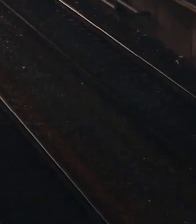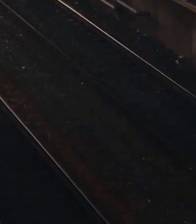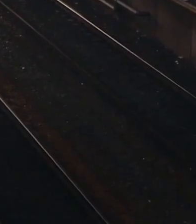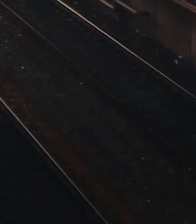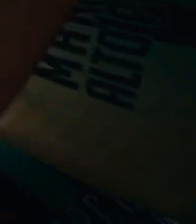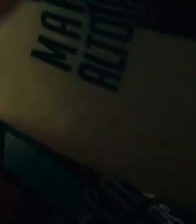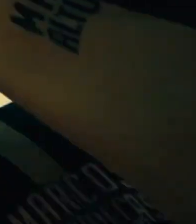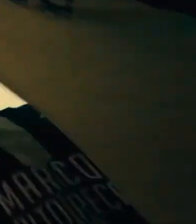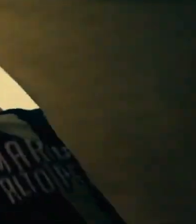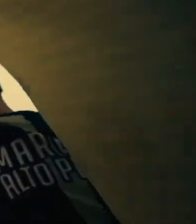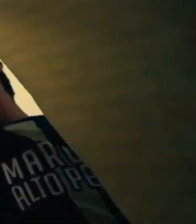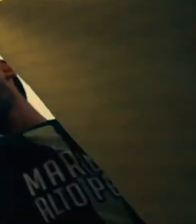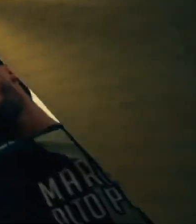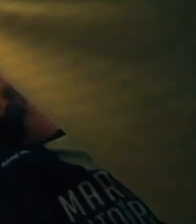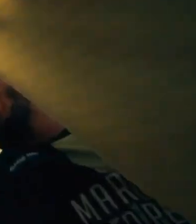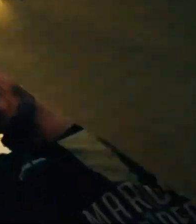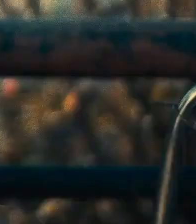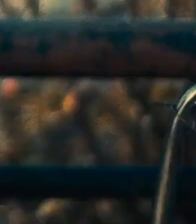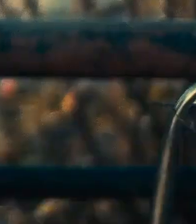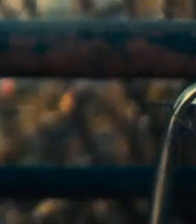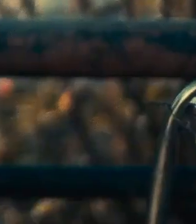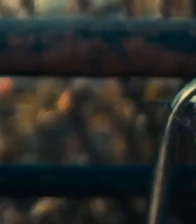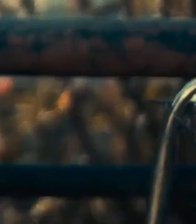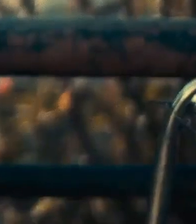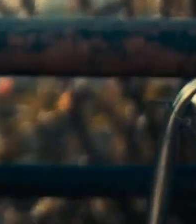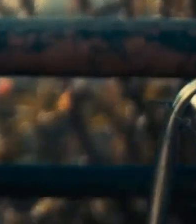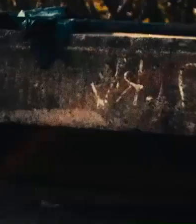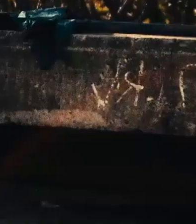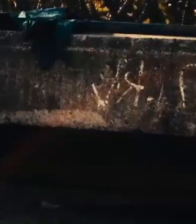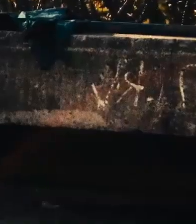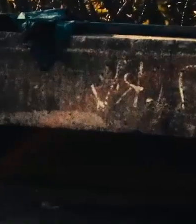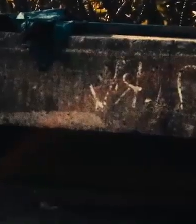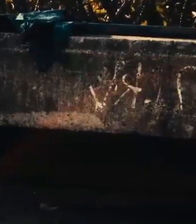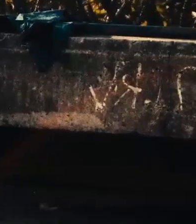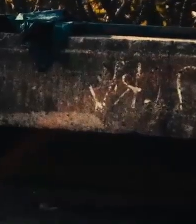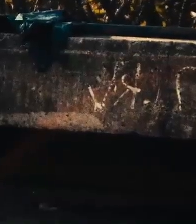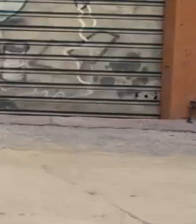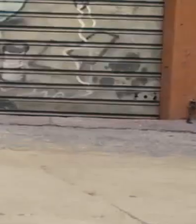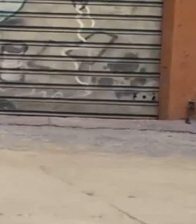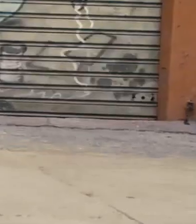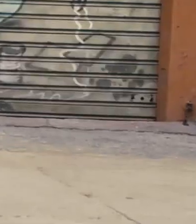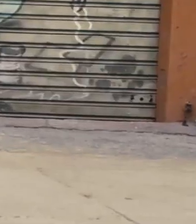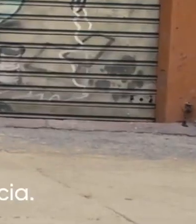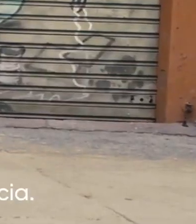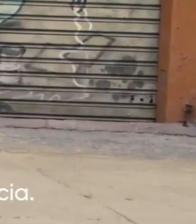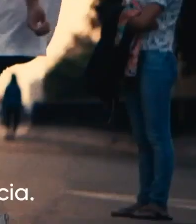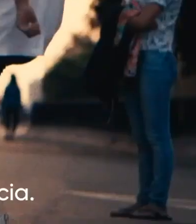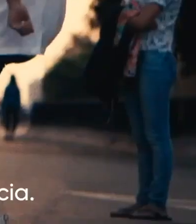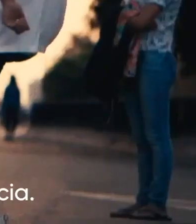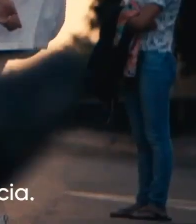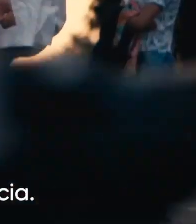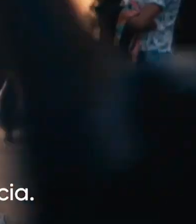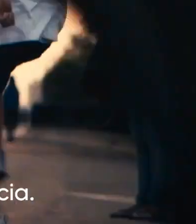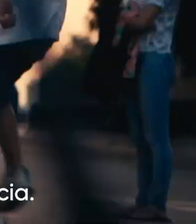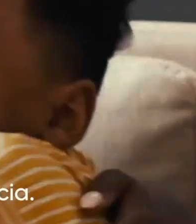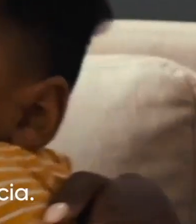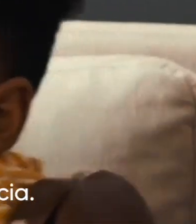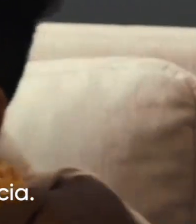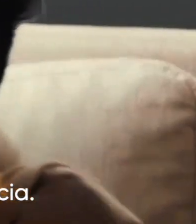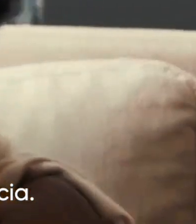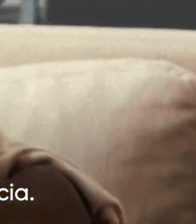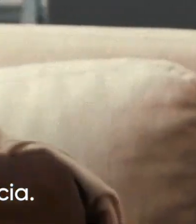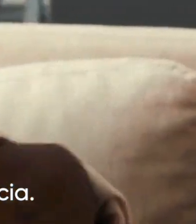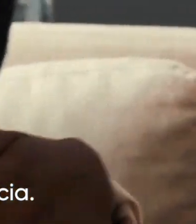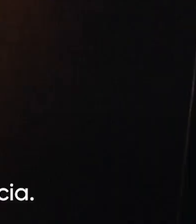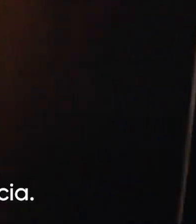A vida é a arte do encontro, embora haja tanto desencontro pela vida. Se encontrar, se